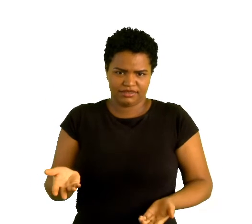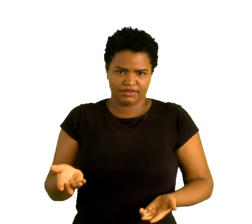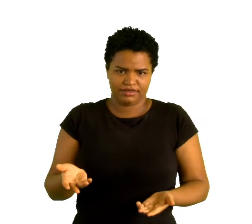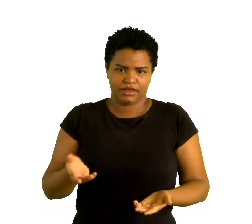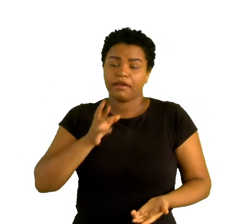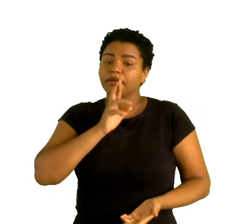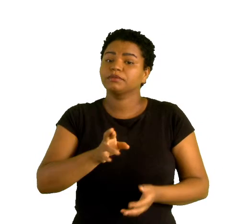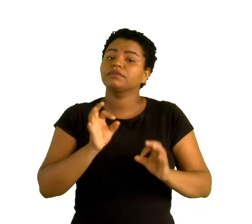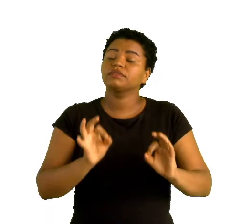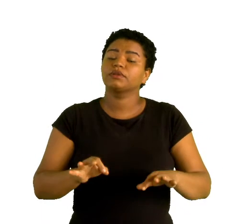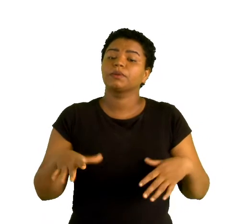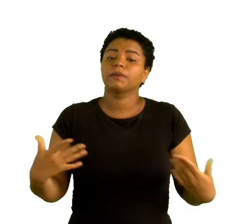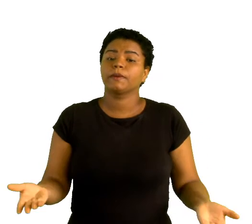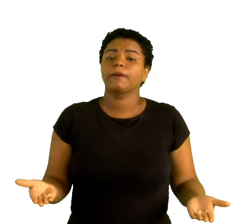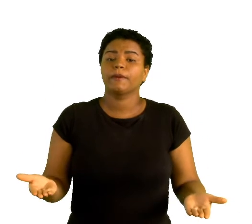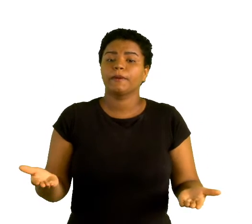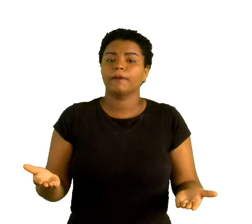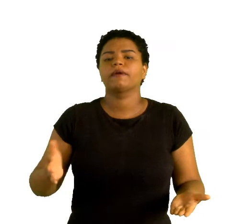resposta certa?